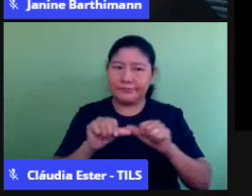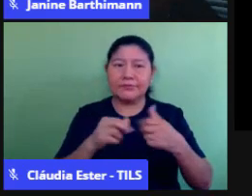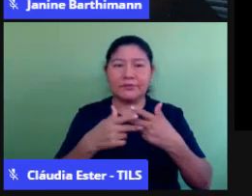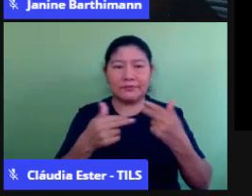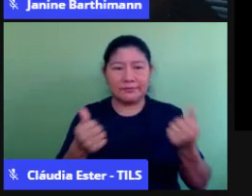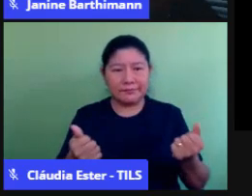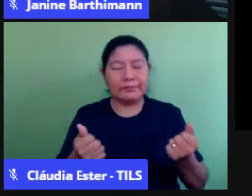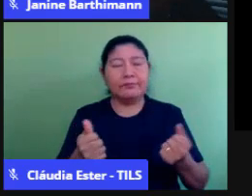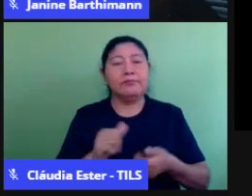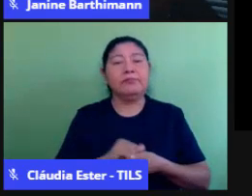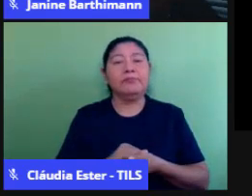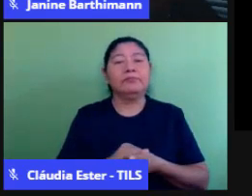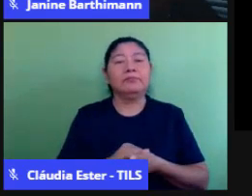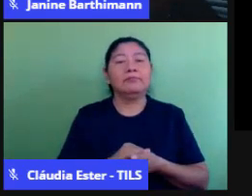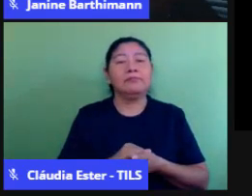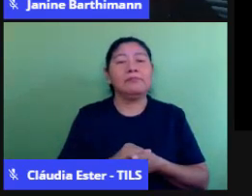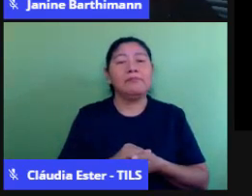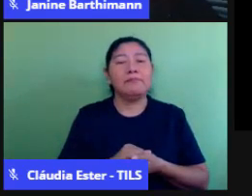Pode passar, professor.